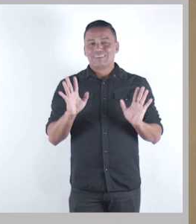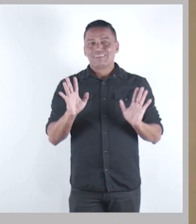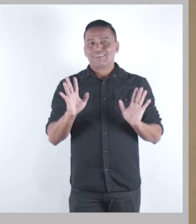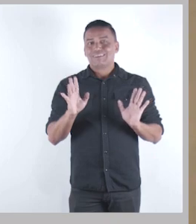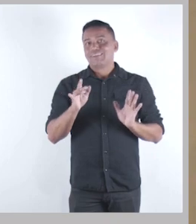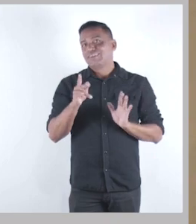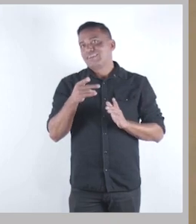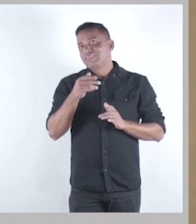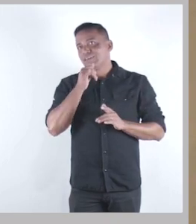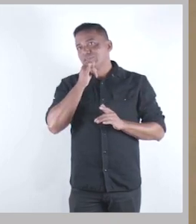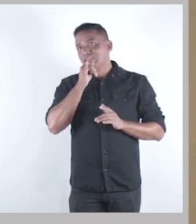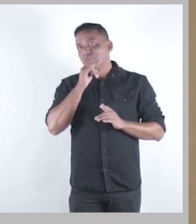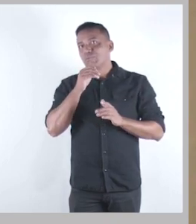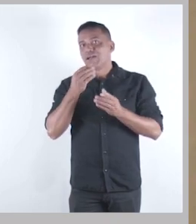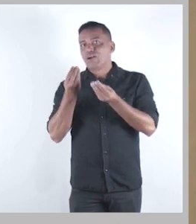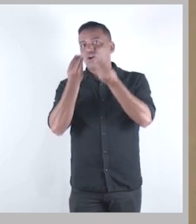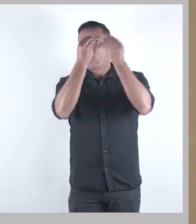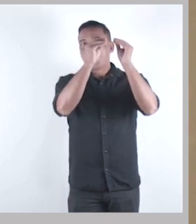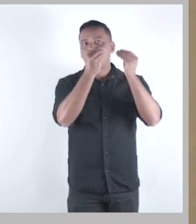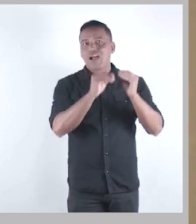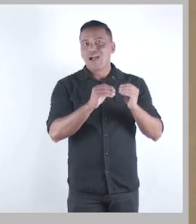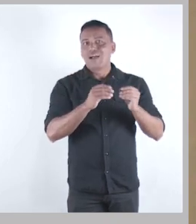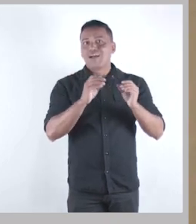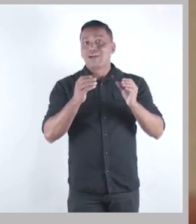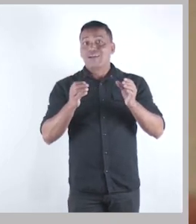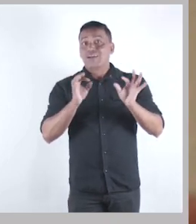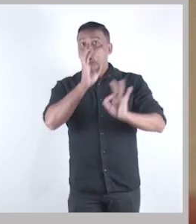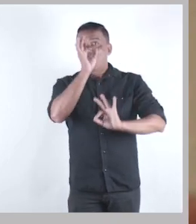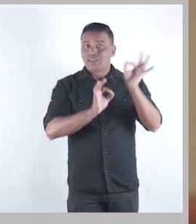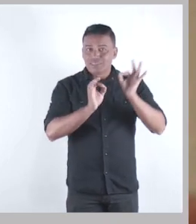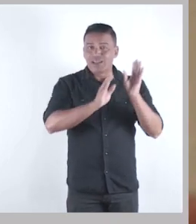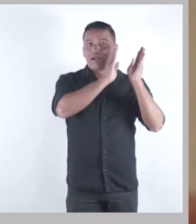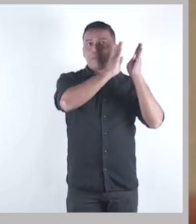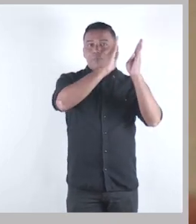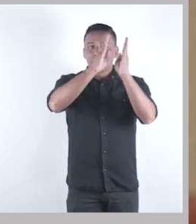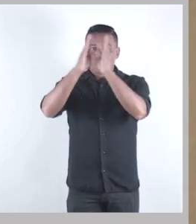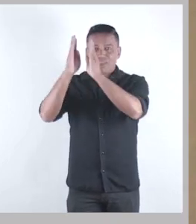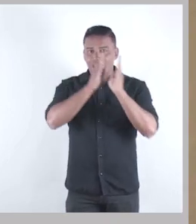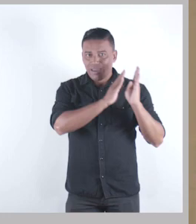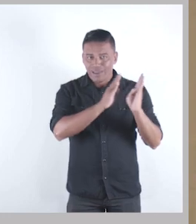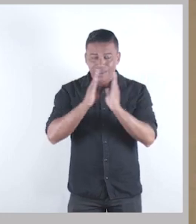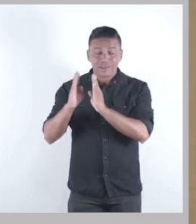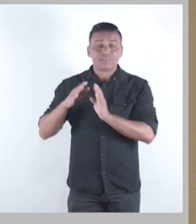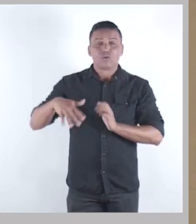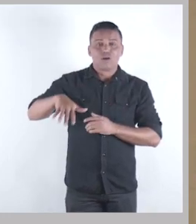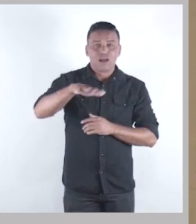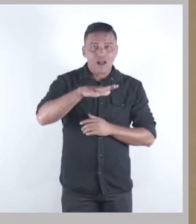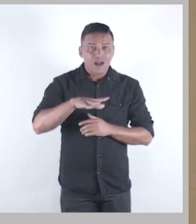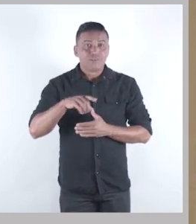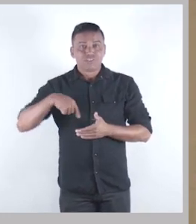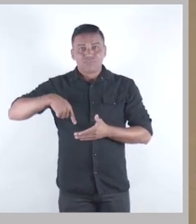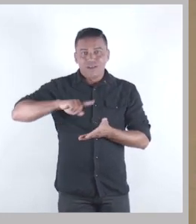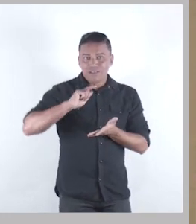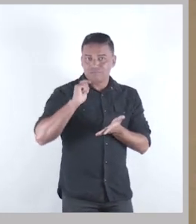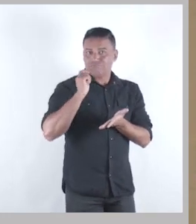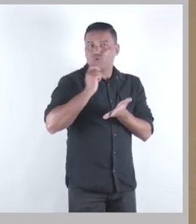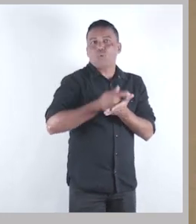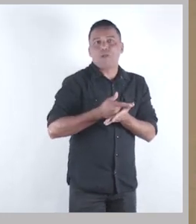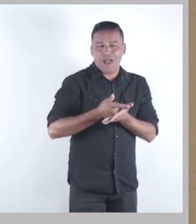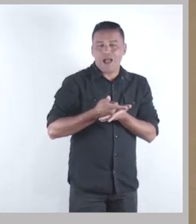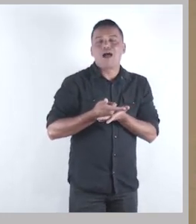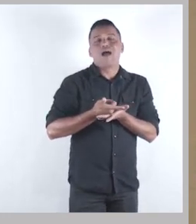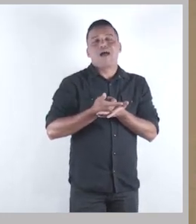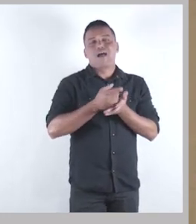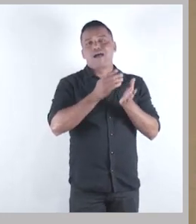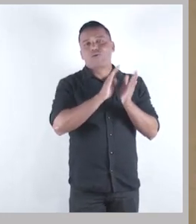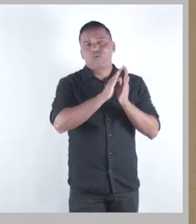para receber bibliotecas. Quer dizer, tem uma área de depósito de livros, tem uma área de